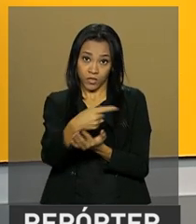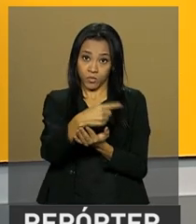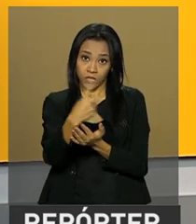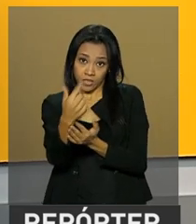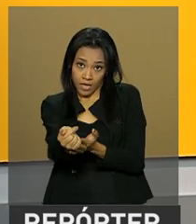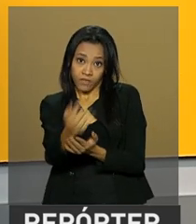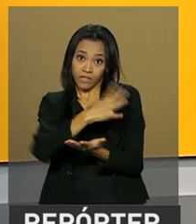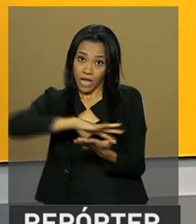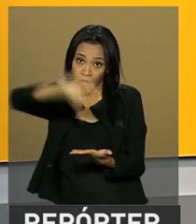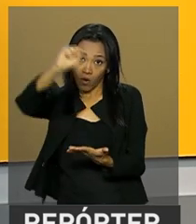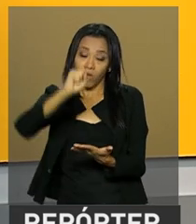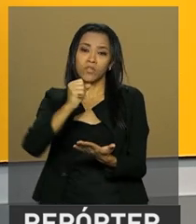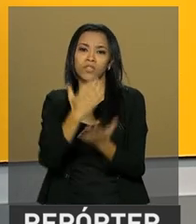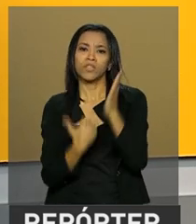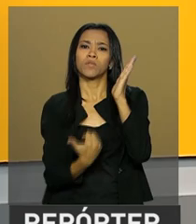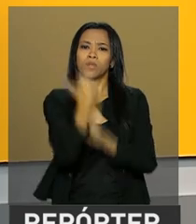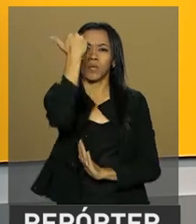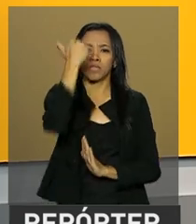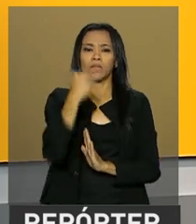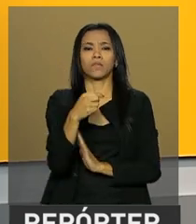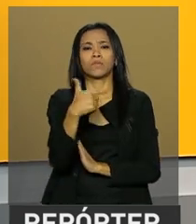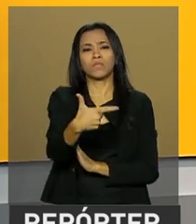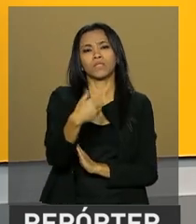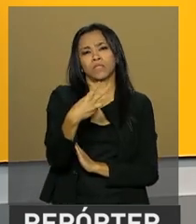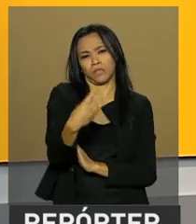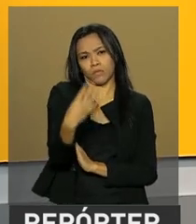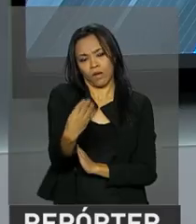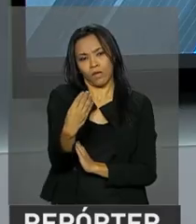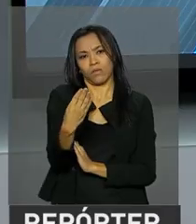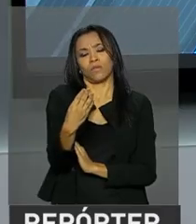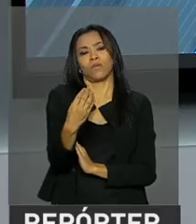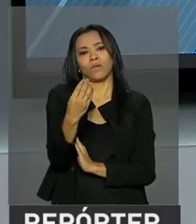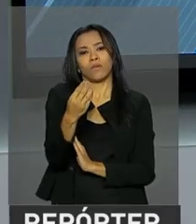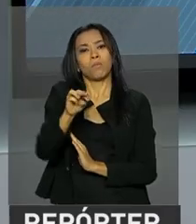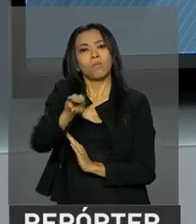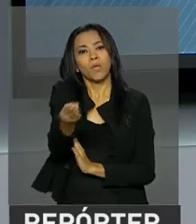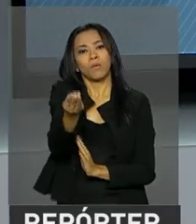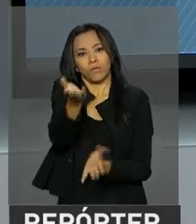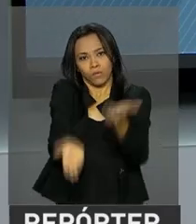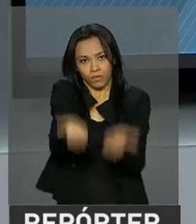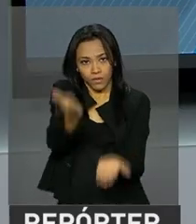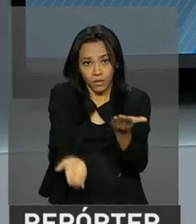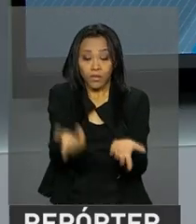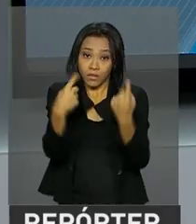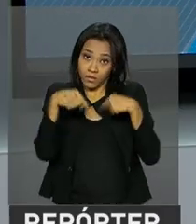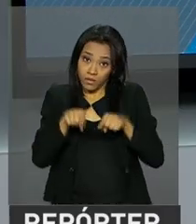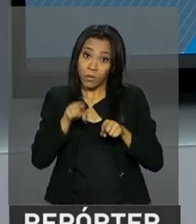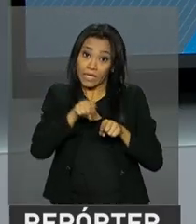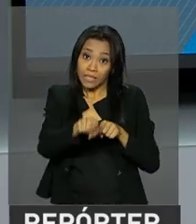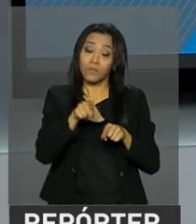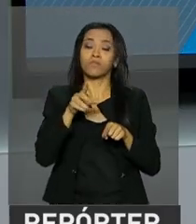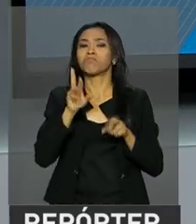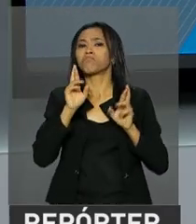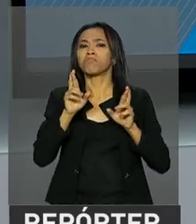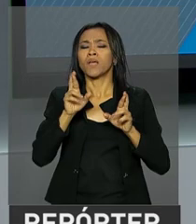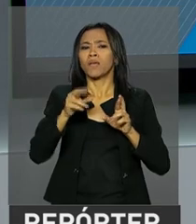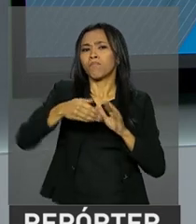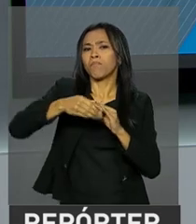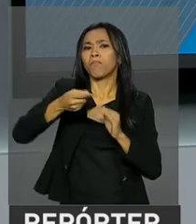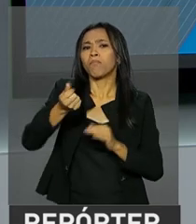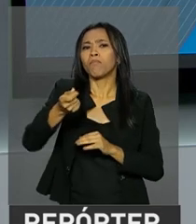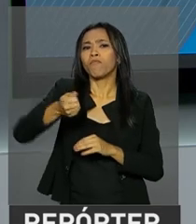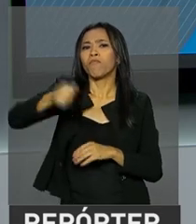ultrapassar 234 milhões de toneladas com isso a expectativa é de que preços mais